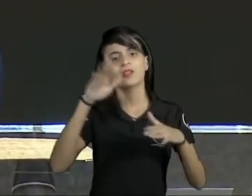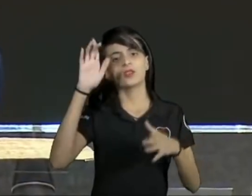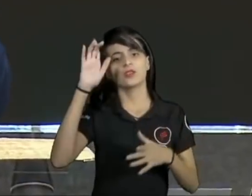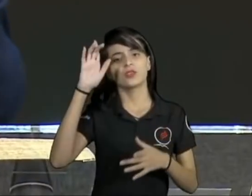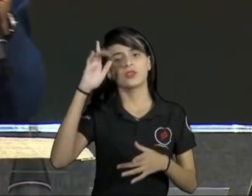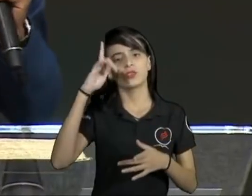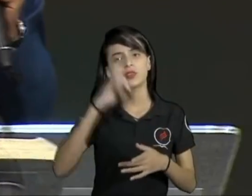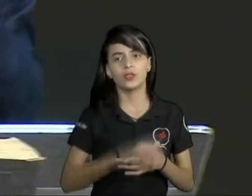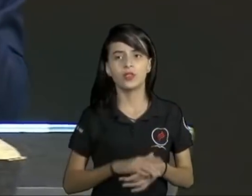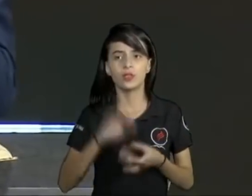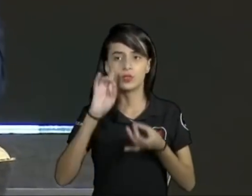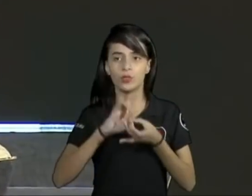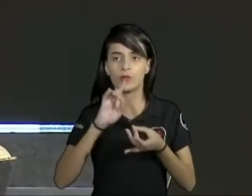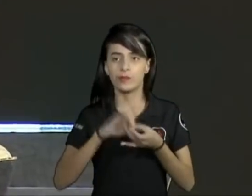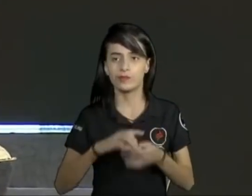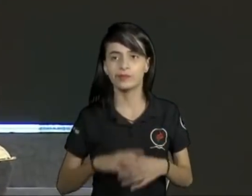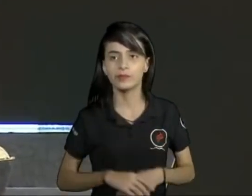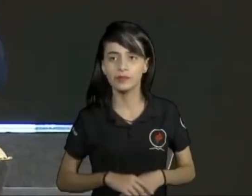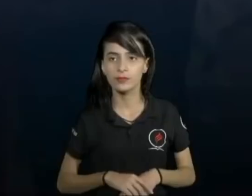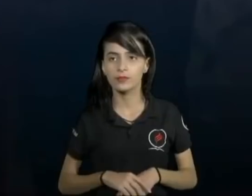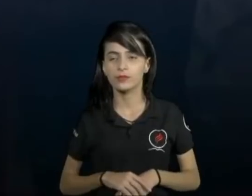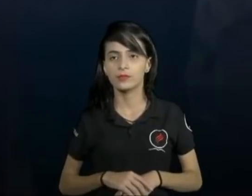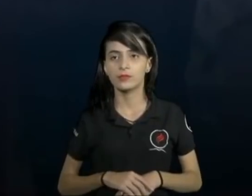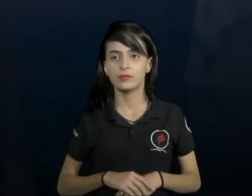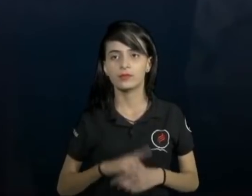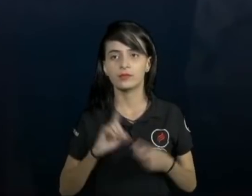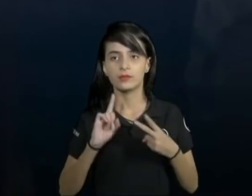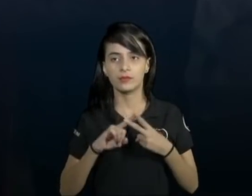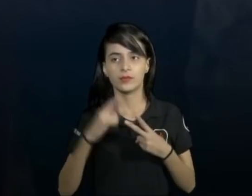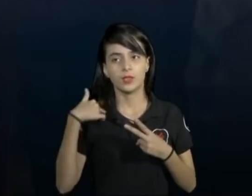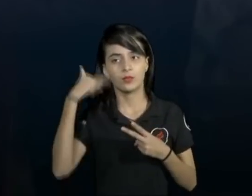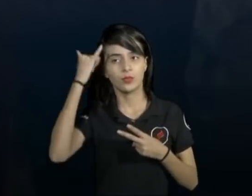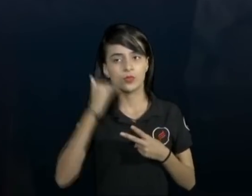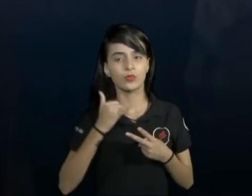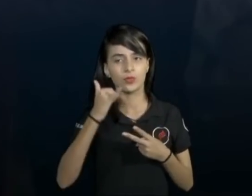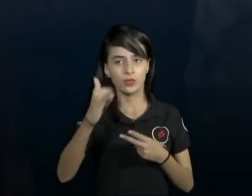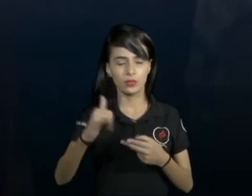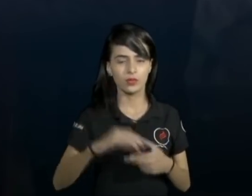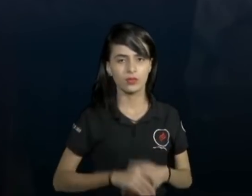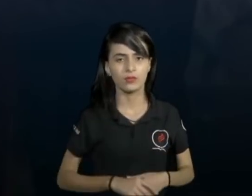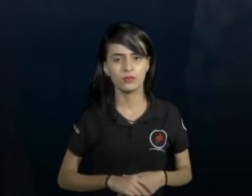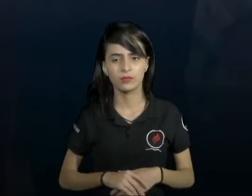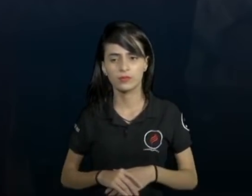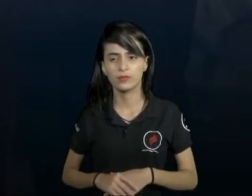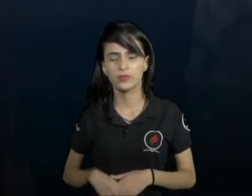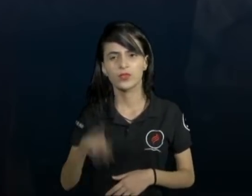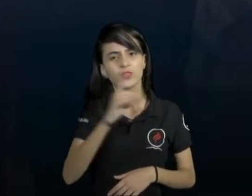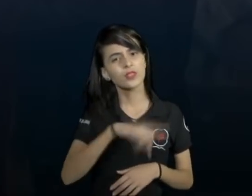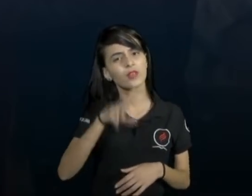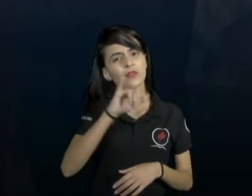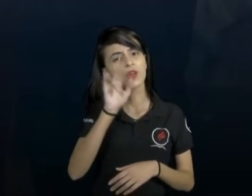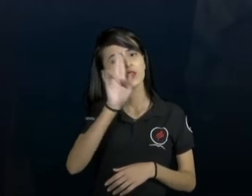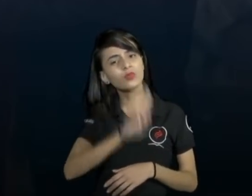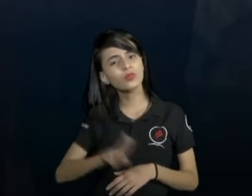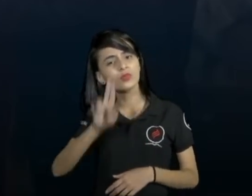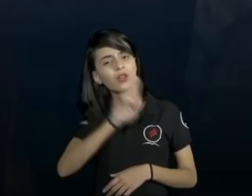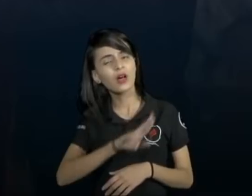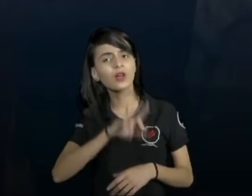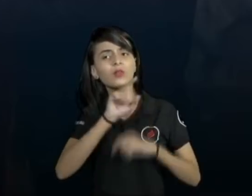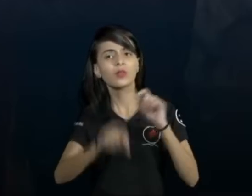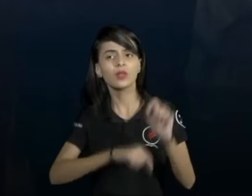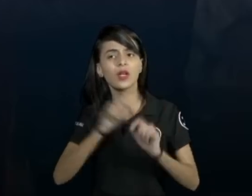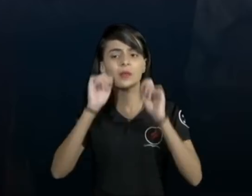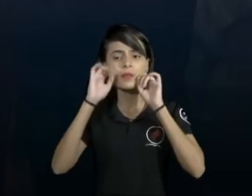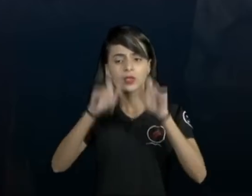espiritual o segundo eu tô liberando aqui uma palavra profética você vai ser instrumento de Deus para abençoar